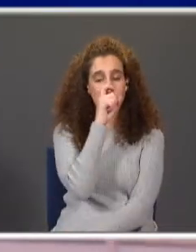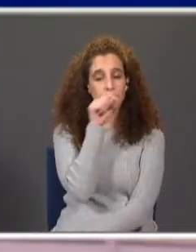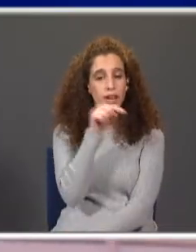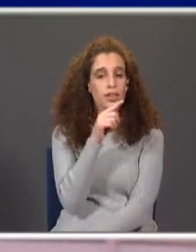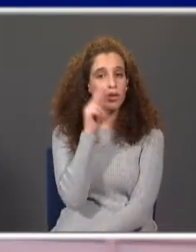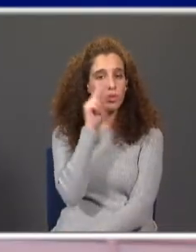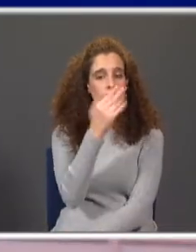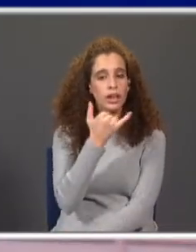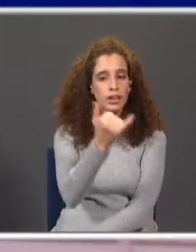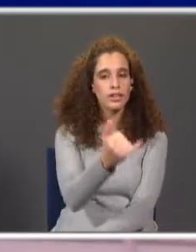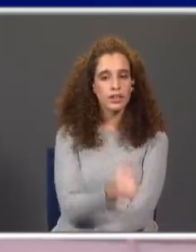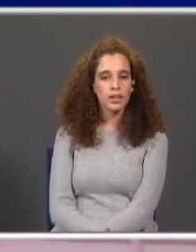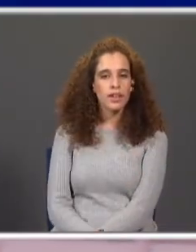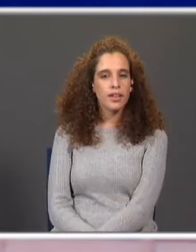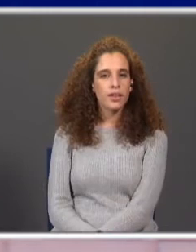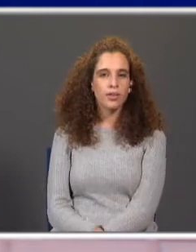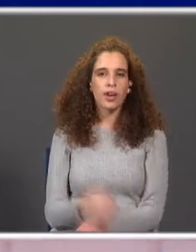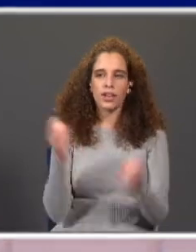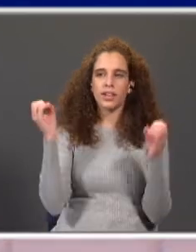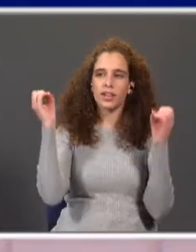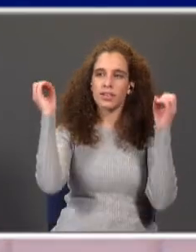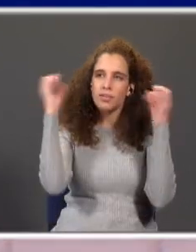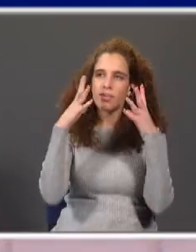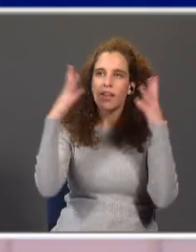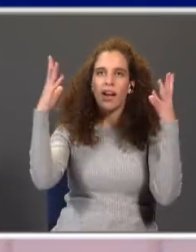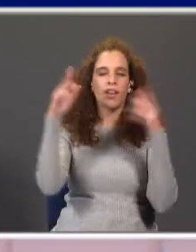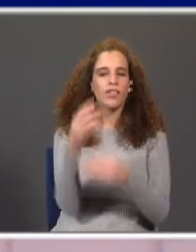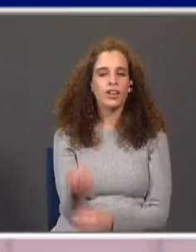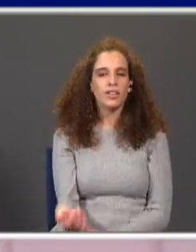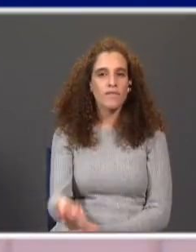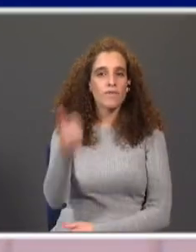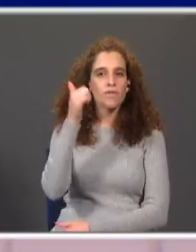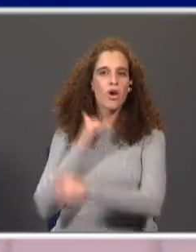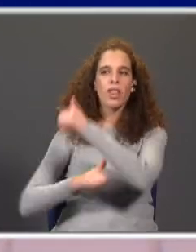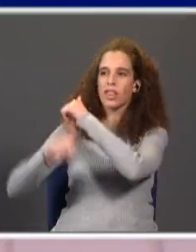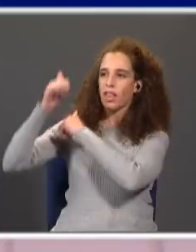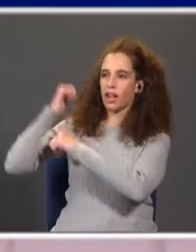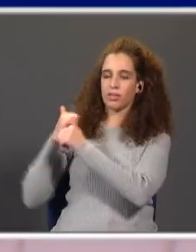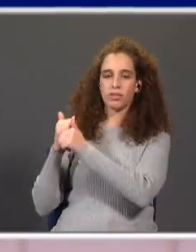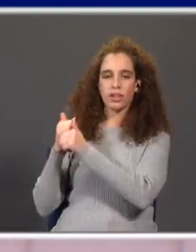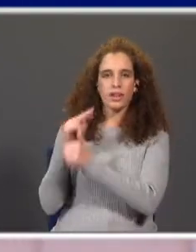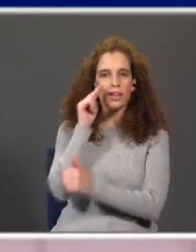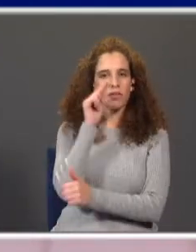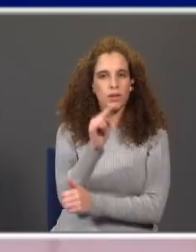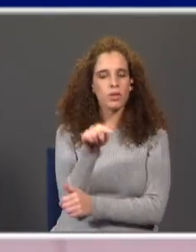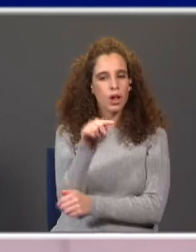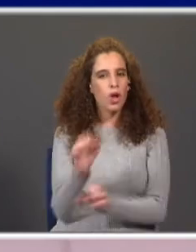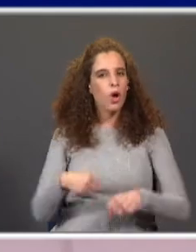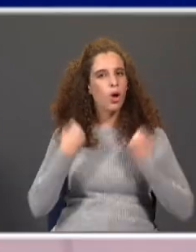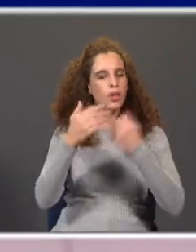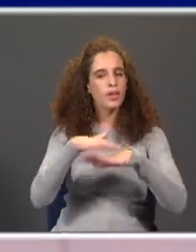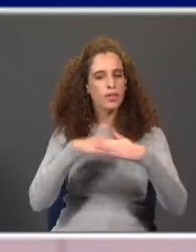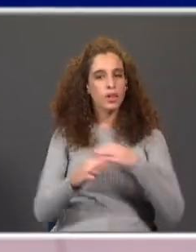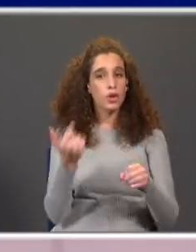ver a seguir. Ele vai fantasiar, ele vai regressar ao passado, não é? Como já vimos que ele consegue fazer